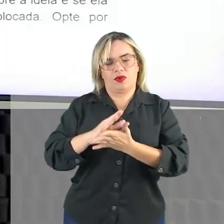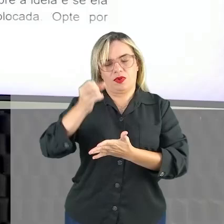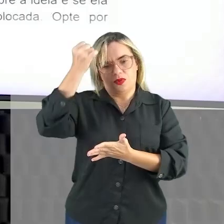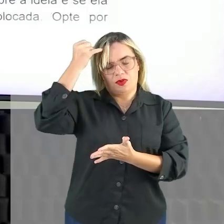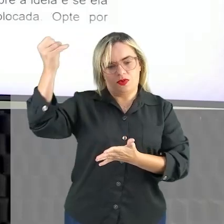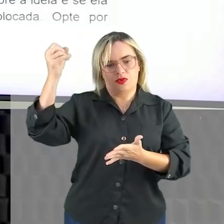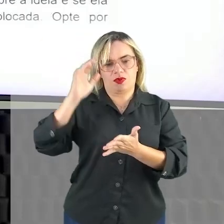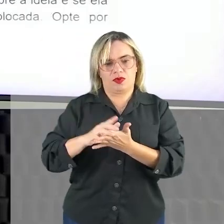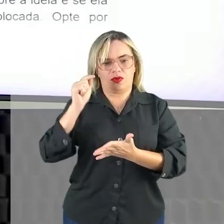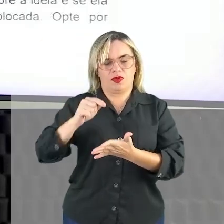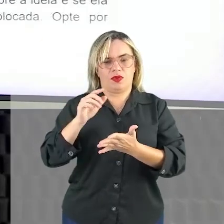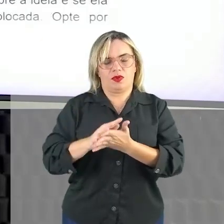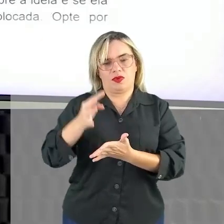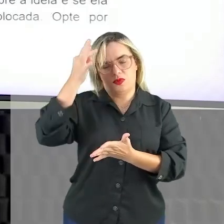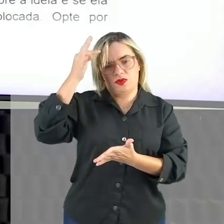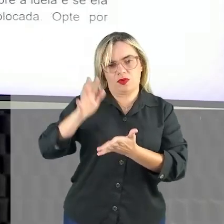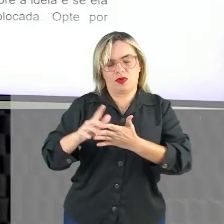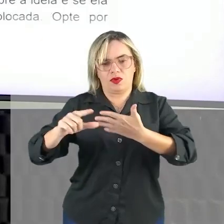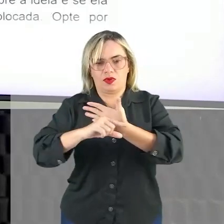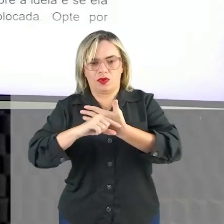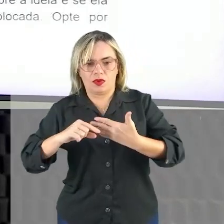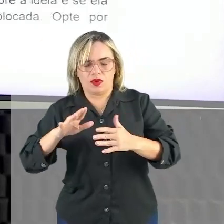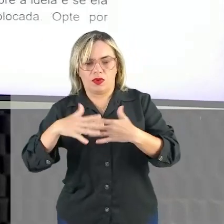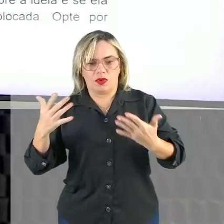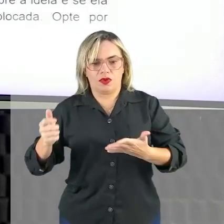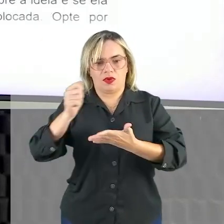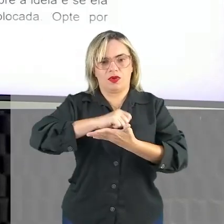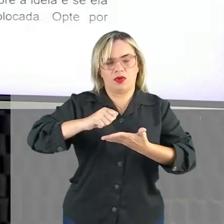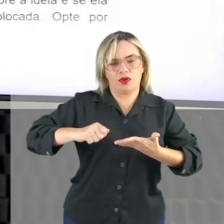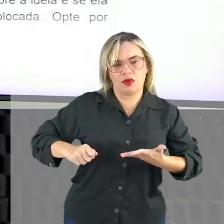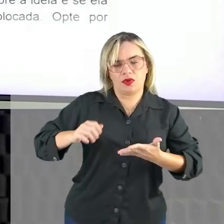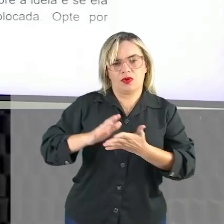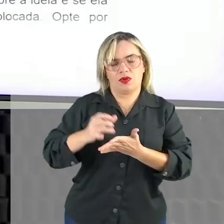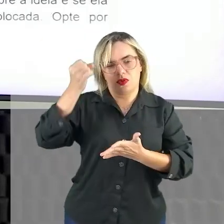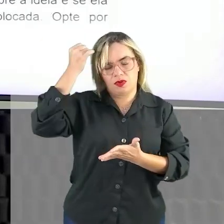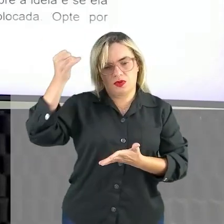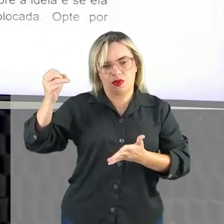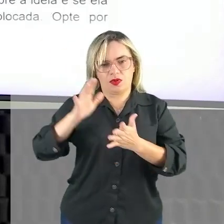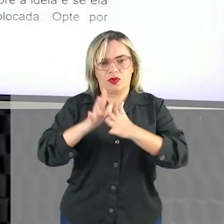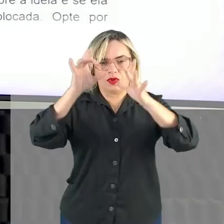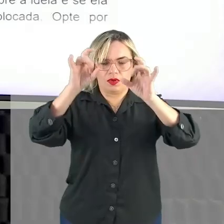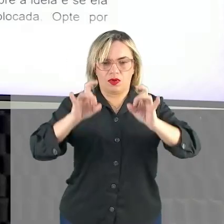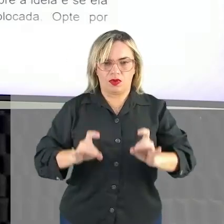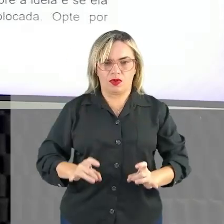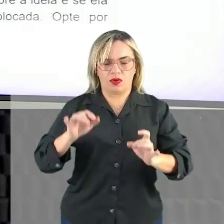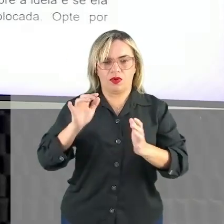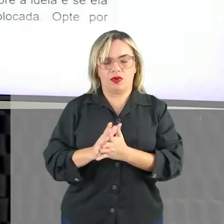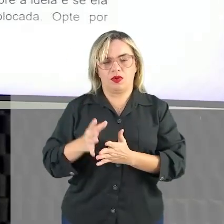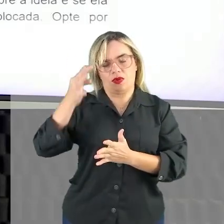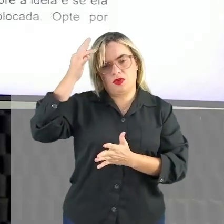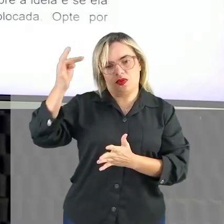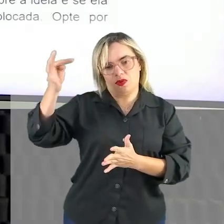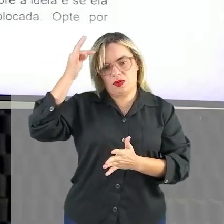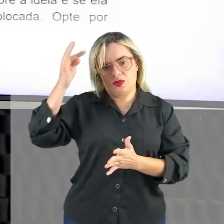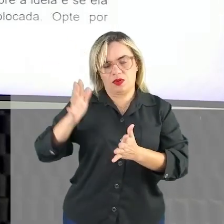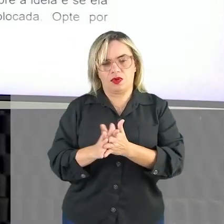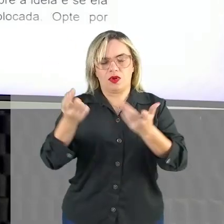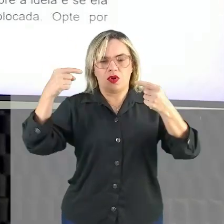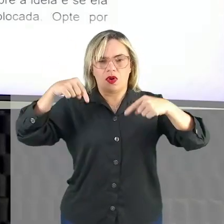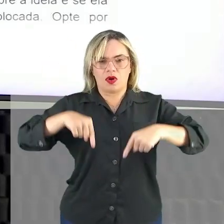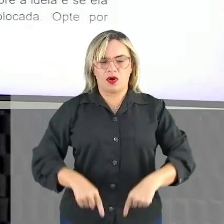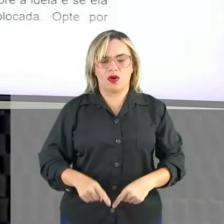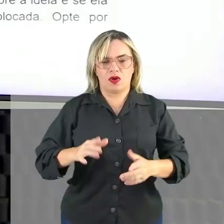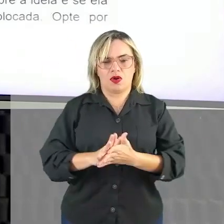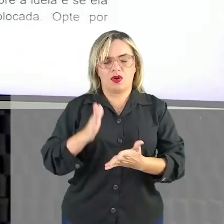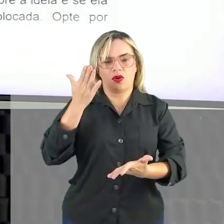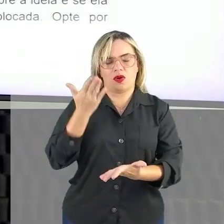a legitimação, ela se baseia, então, na ideia de especialistas, de filósofos, sociólogos, antropólogos, que já